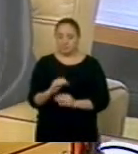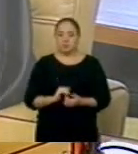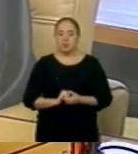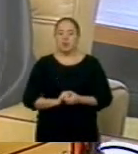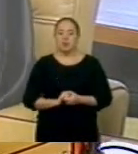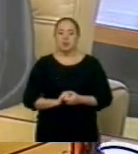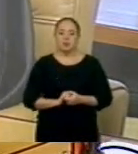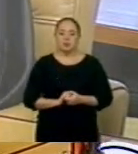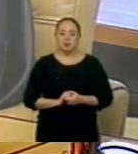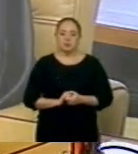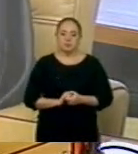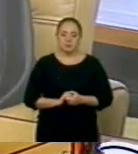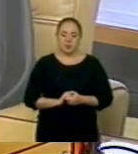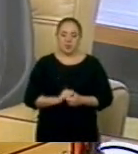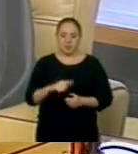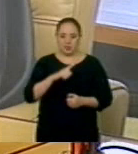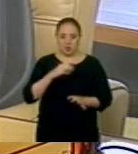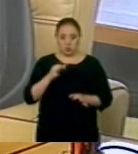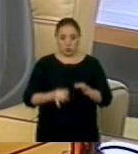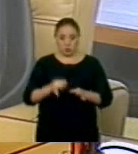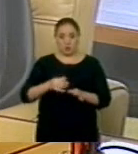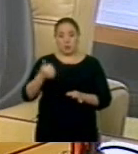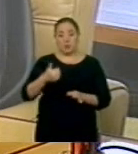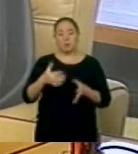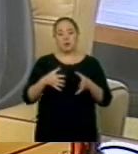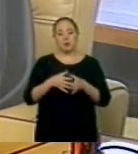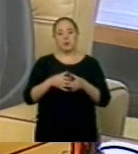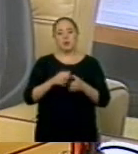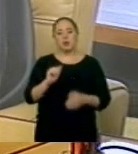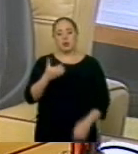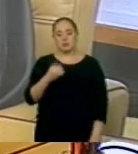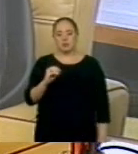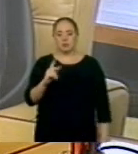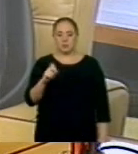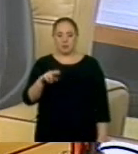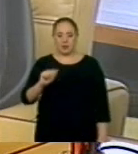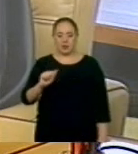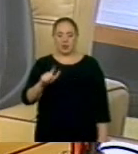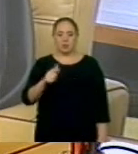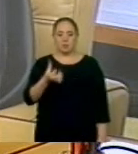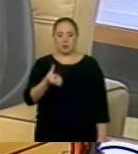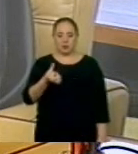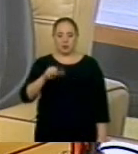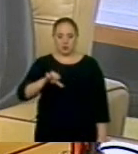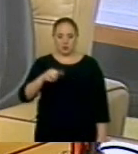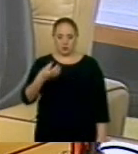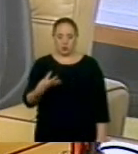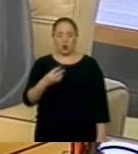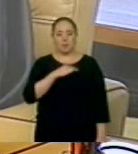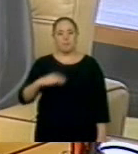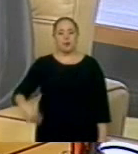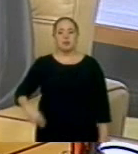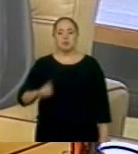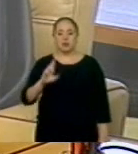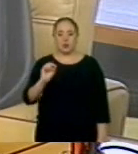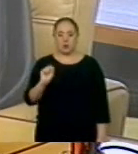E aqui cito o julgado da primeira turma na ação penal 694, da relatoria da eminente ministra Rosa Weber, em